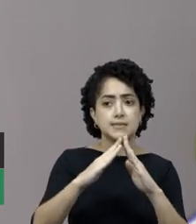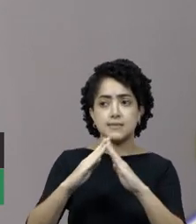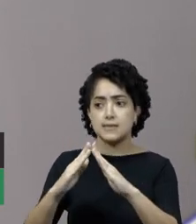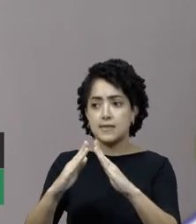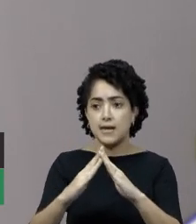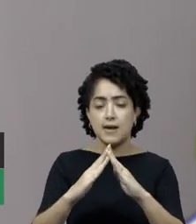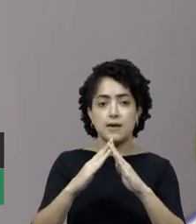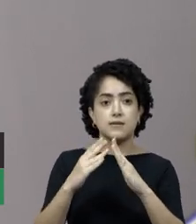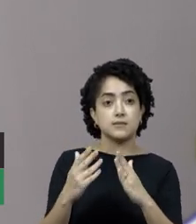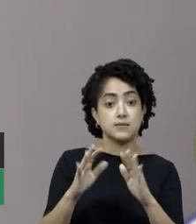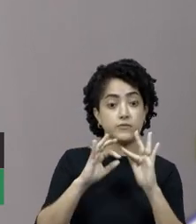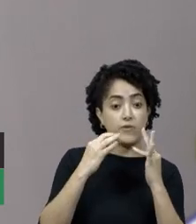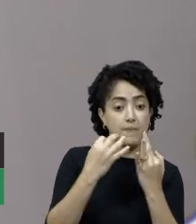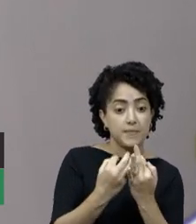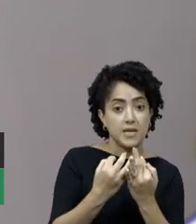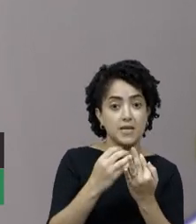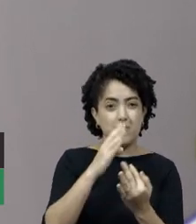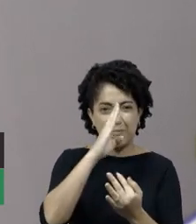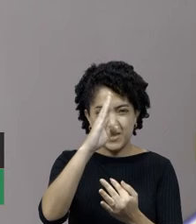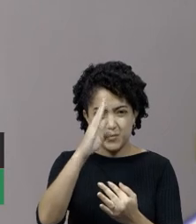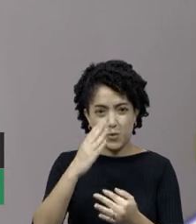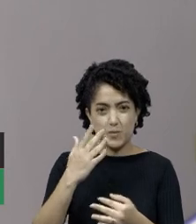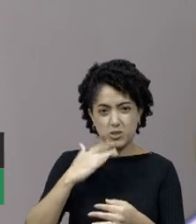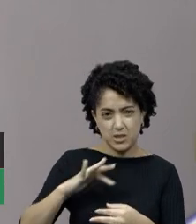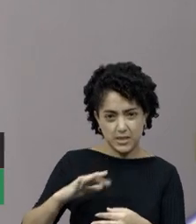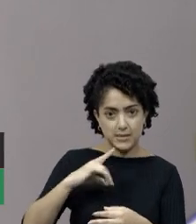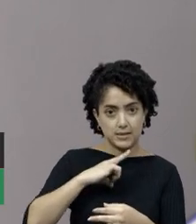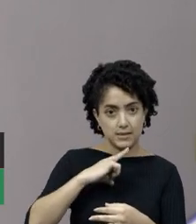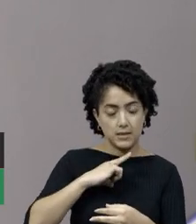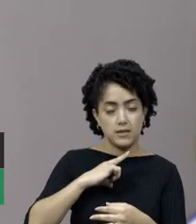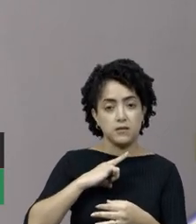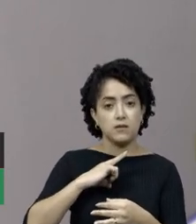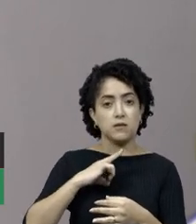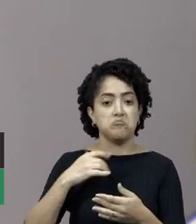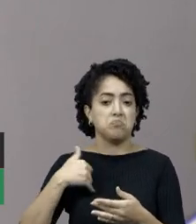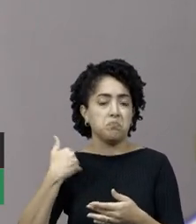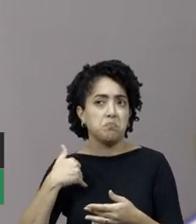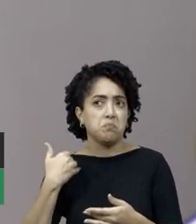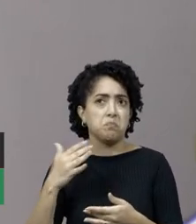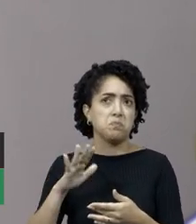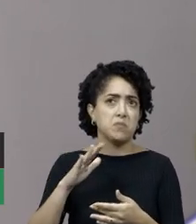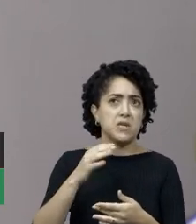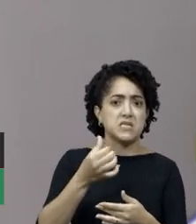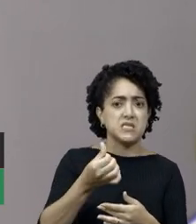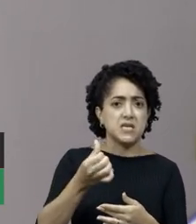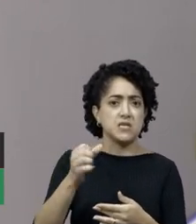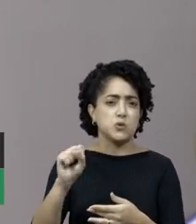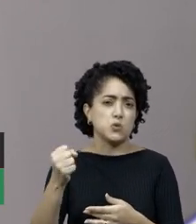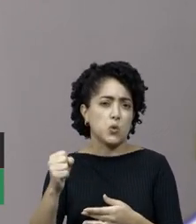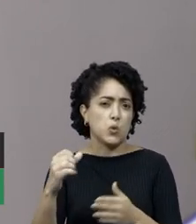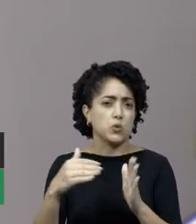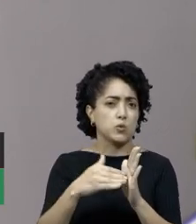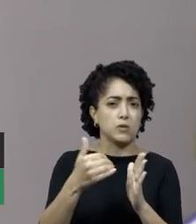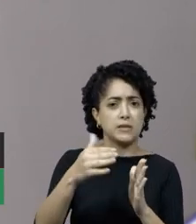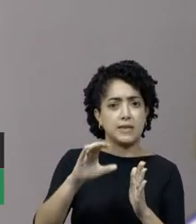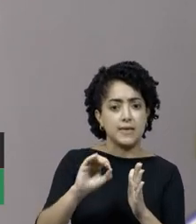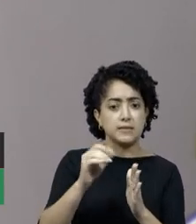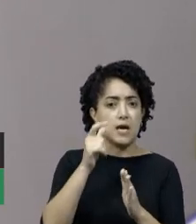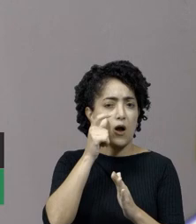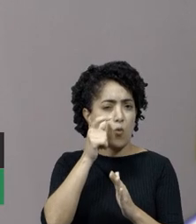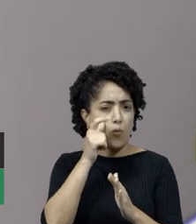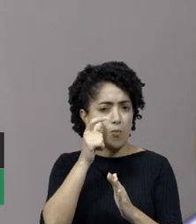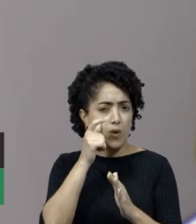onde tem principalmente criança, né, até uma certa idade, aí, sei lá, eu, 8, 6, 8, 10 anos, acompanhar, par